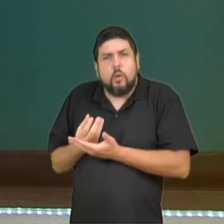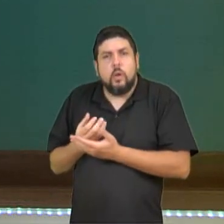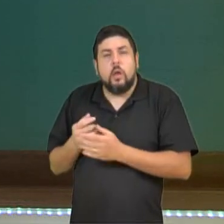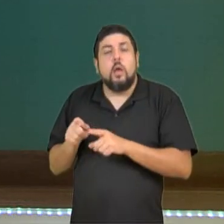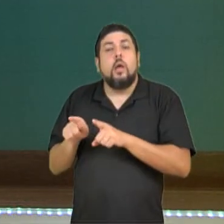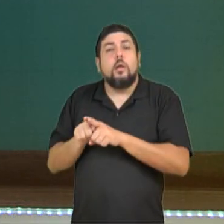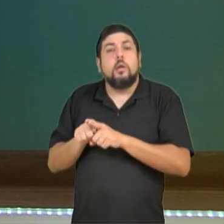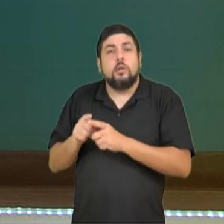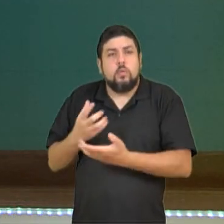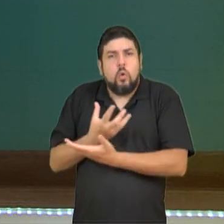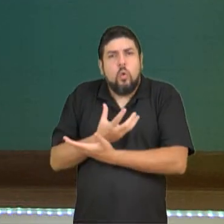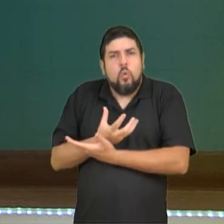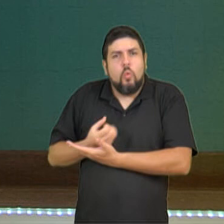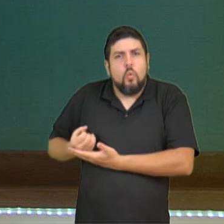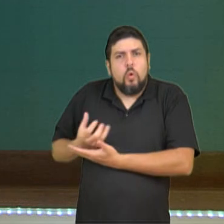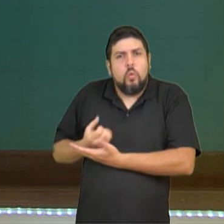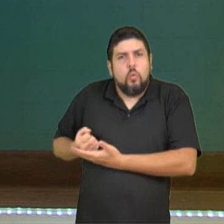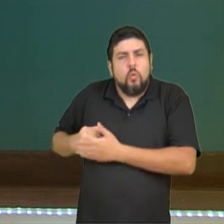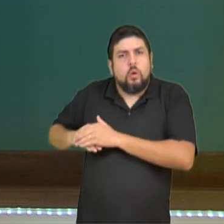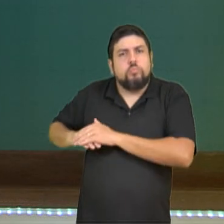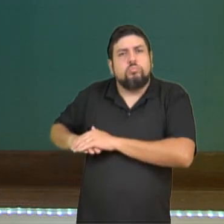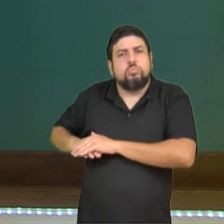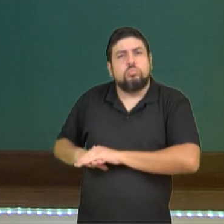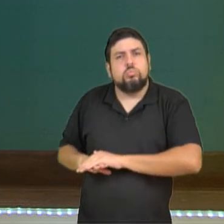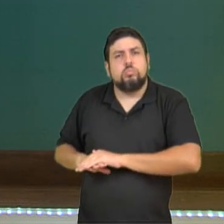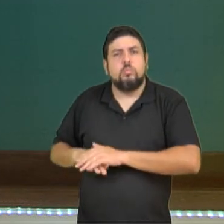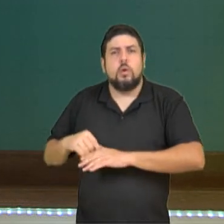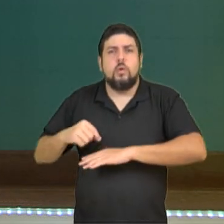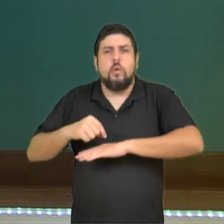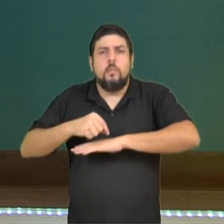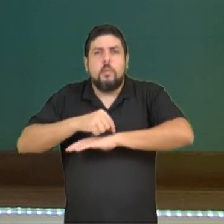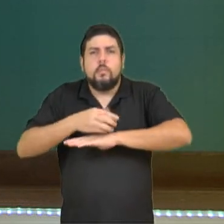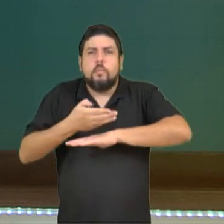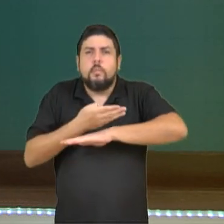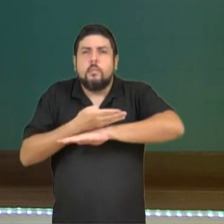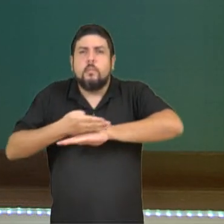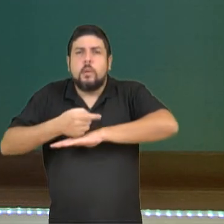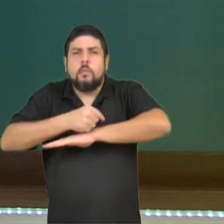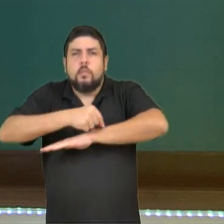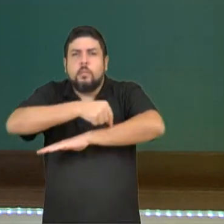armazena glóbulos brancos, tá? Então, armazena células de defesa.